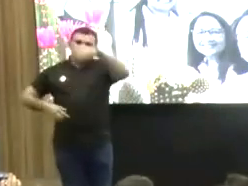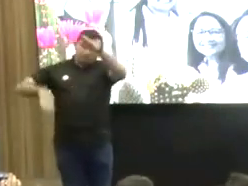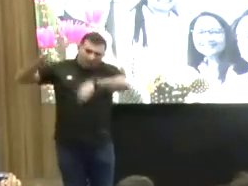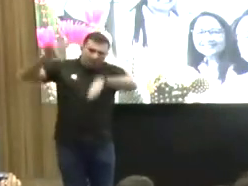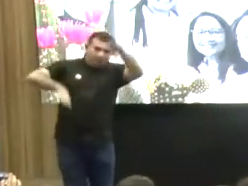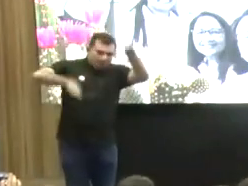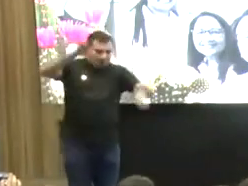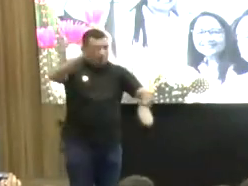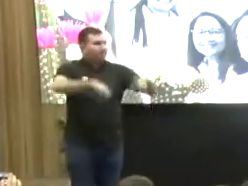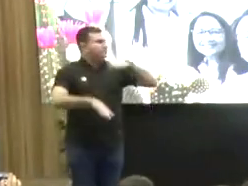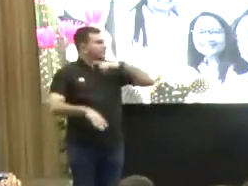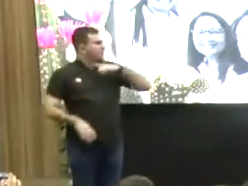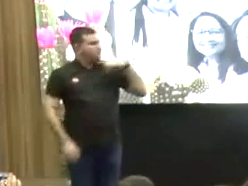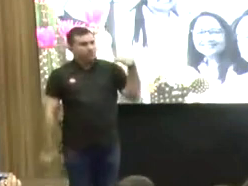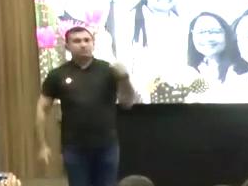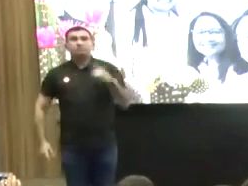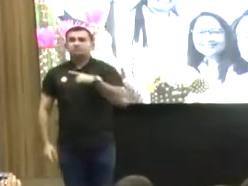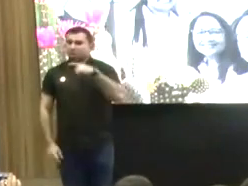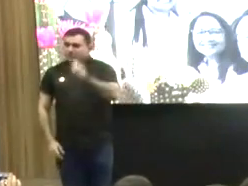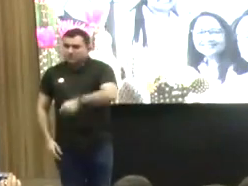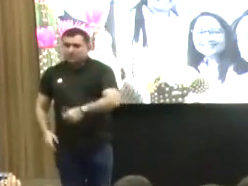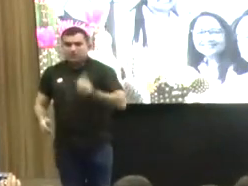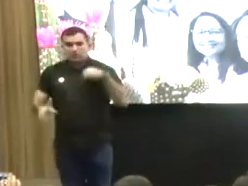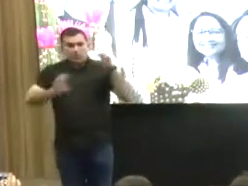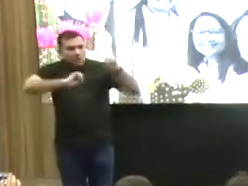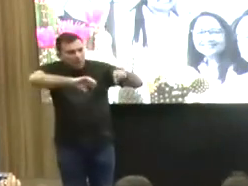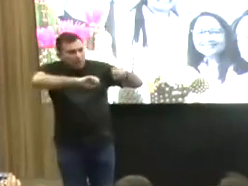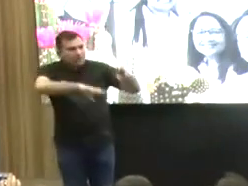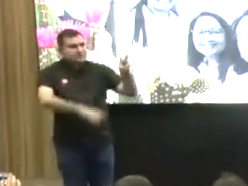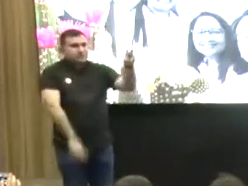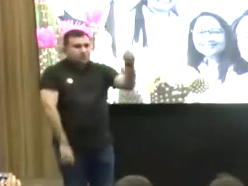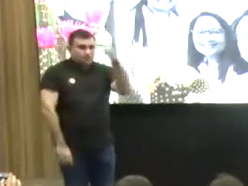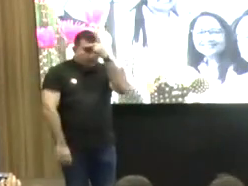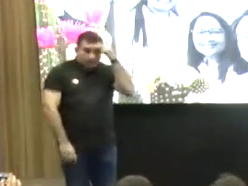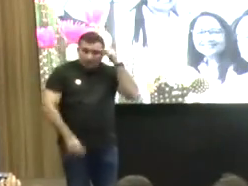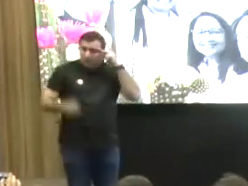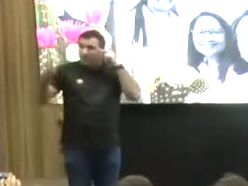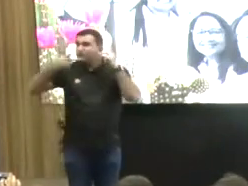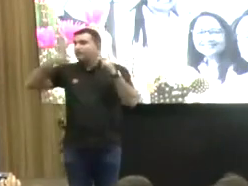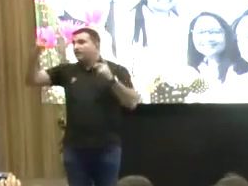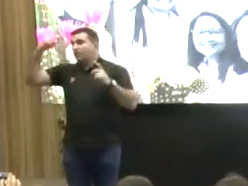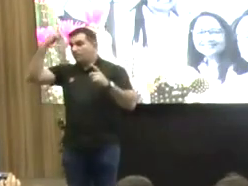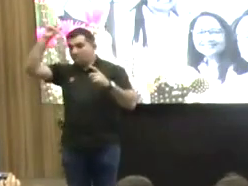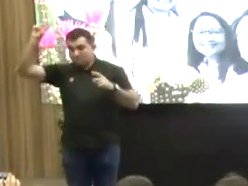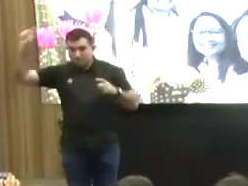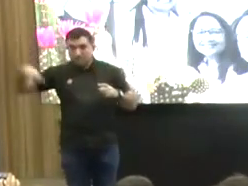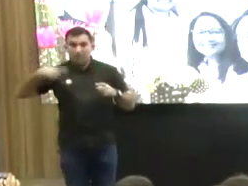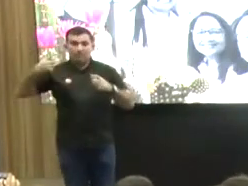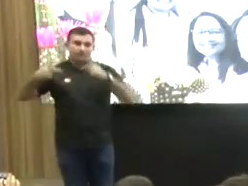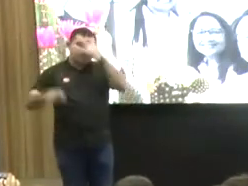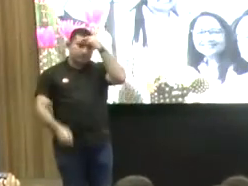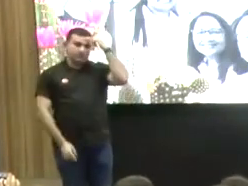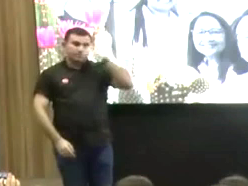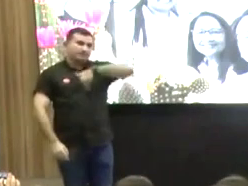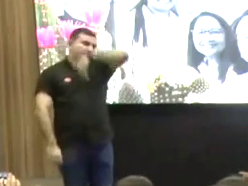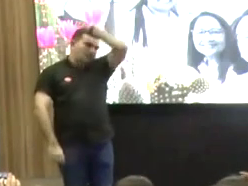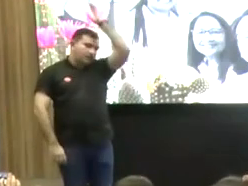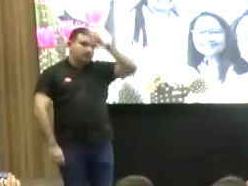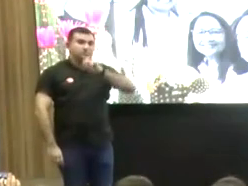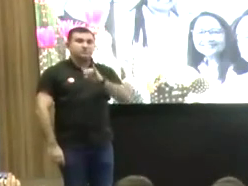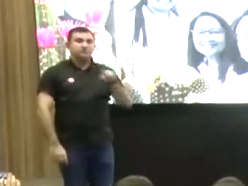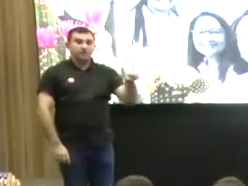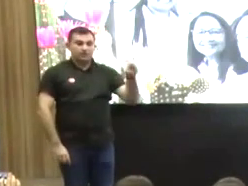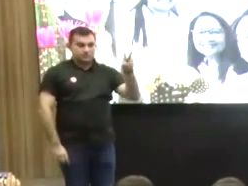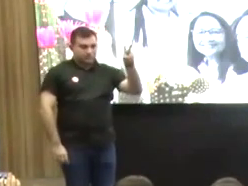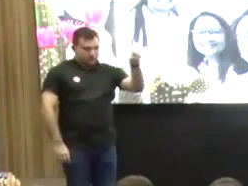processo é desigual. A gente ministra aula para 50, eles estão falando para 1 milhão de pessoas. Mas os 50, se a gente estiver